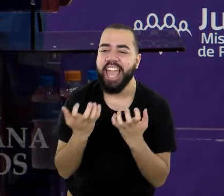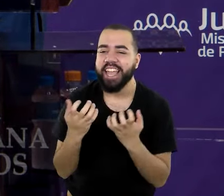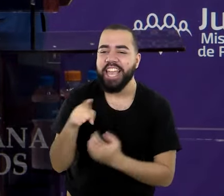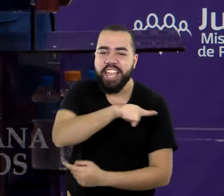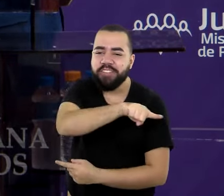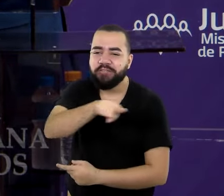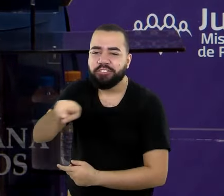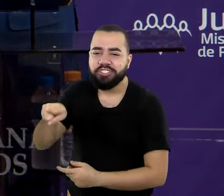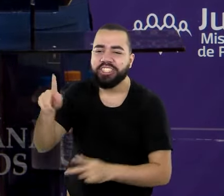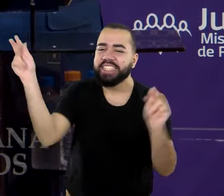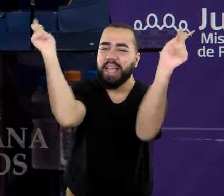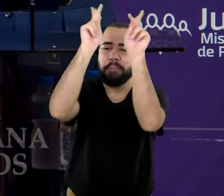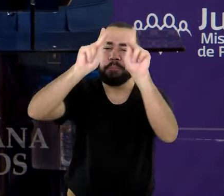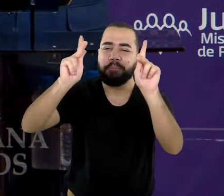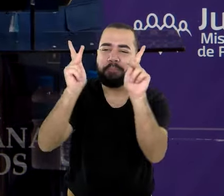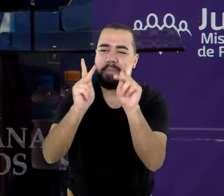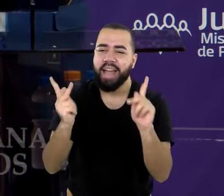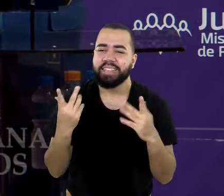de vocês.